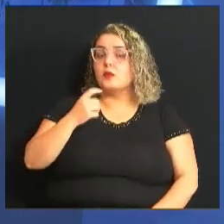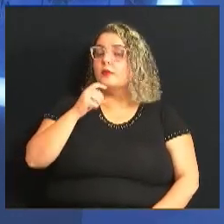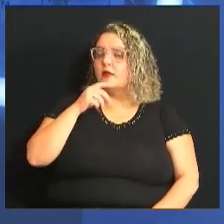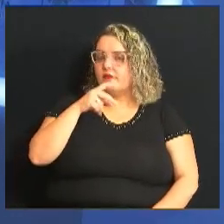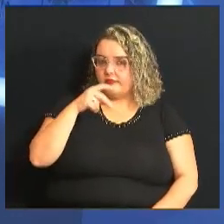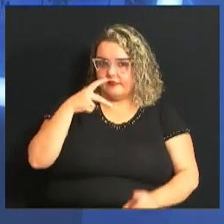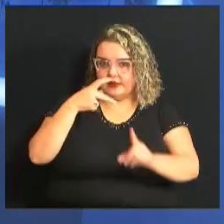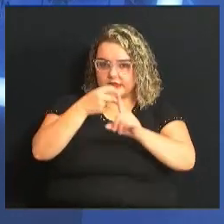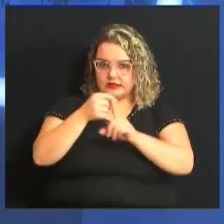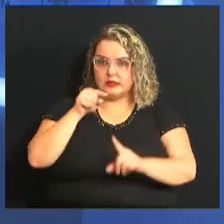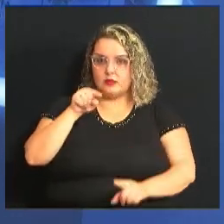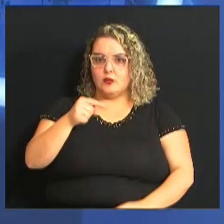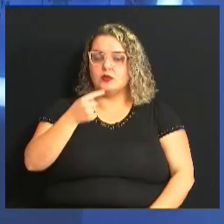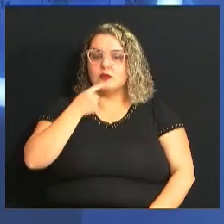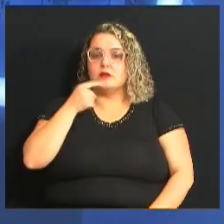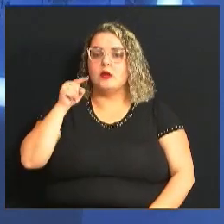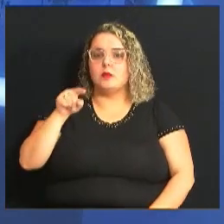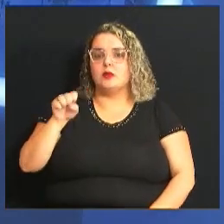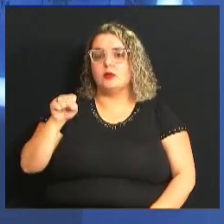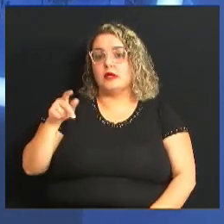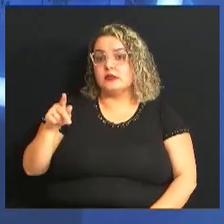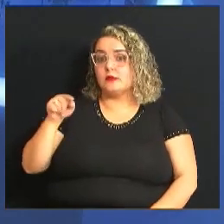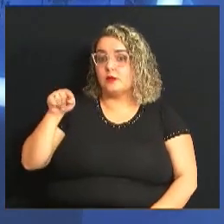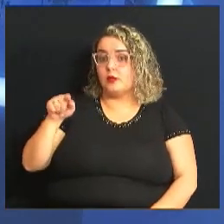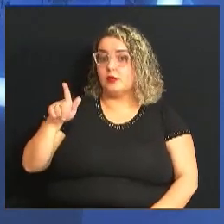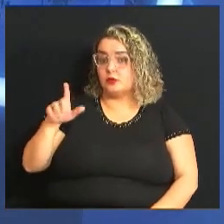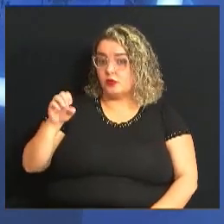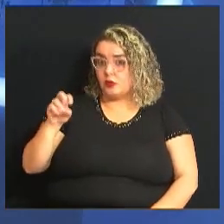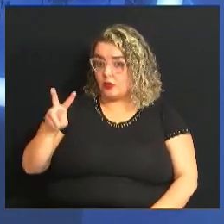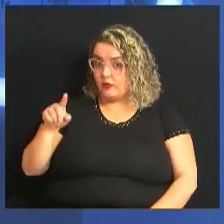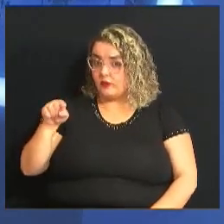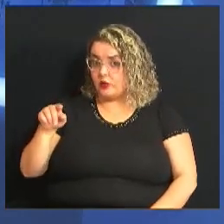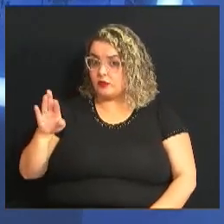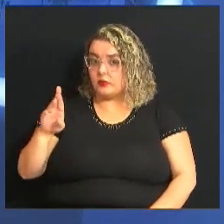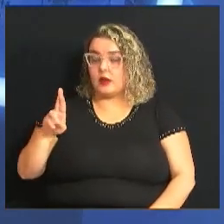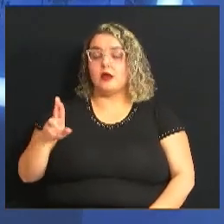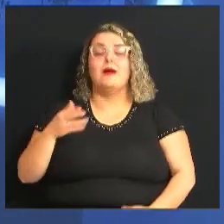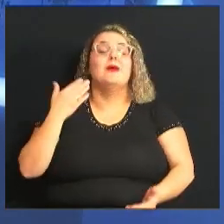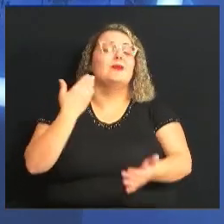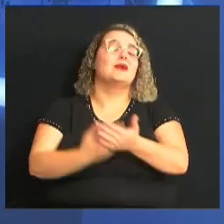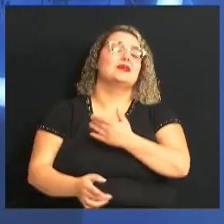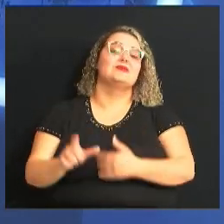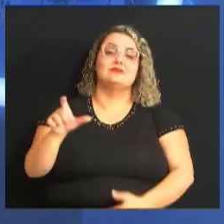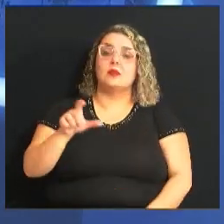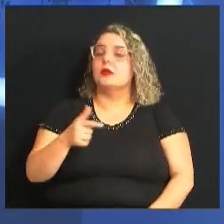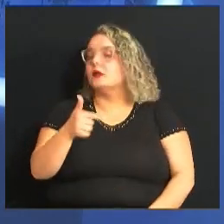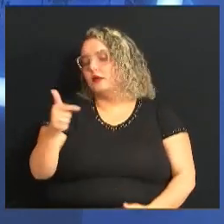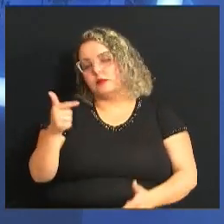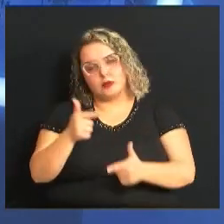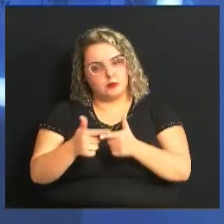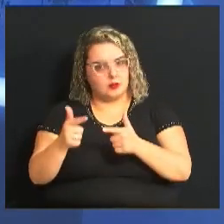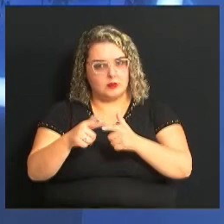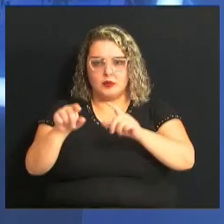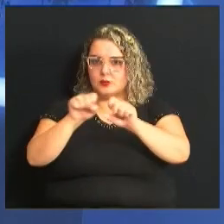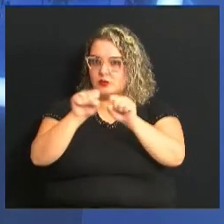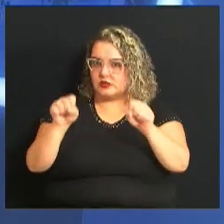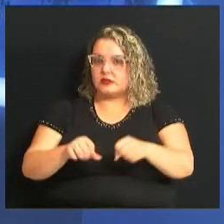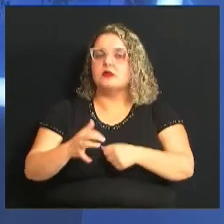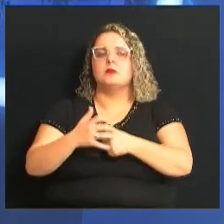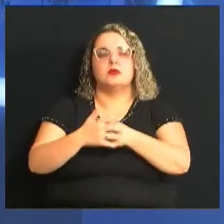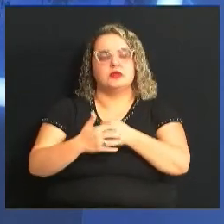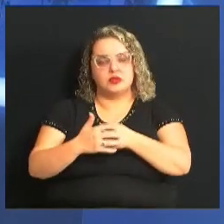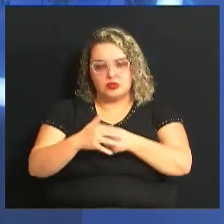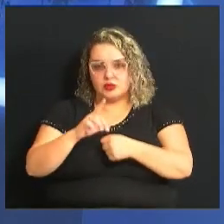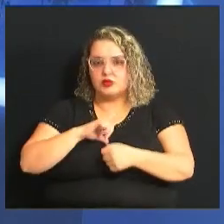vacina.campinas.sp.gov.br. Poxa, mas eu perdi o meu comprovante. Não tem problema. O sistema ele é informatizado e lá, com os